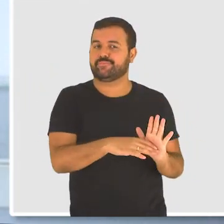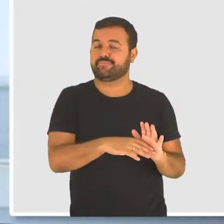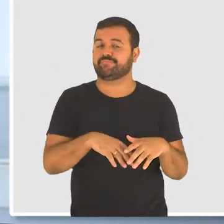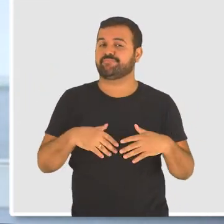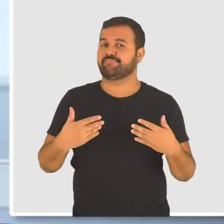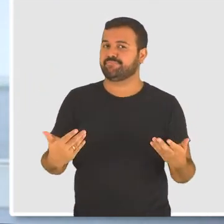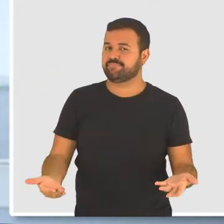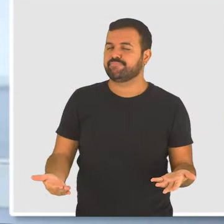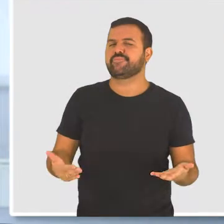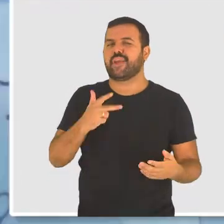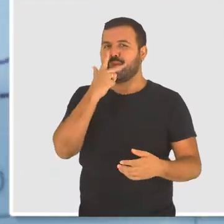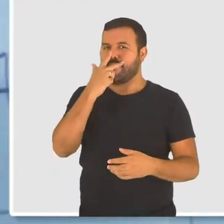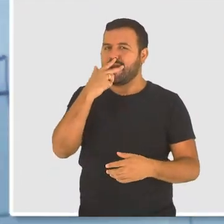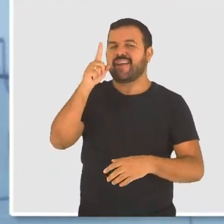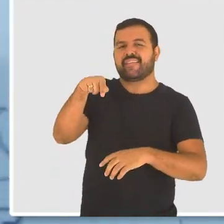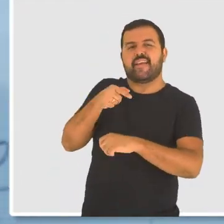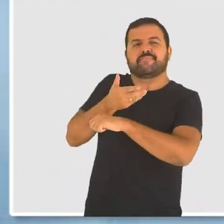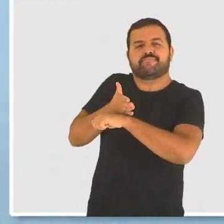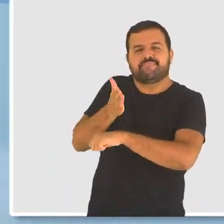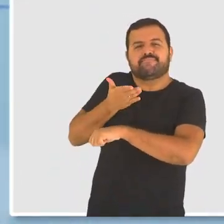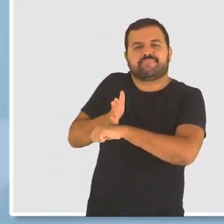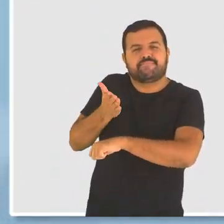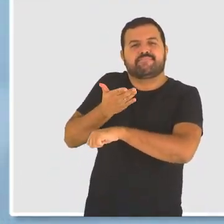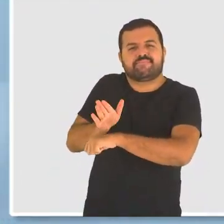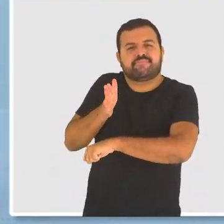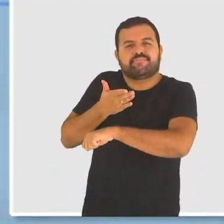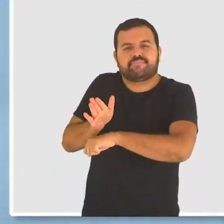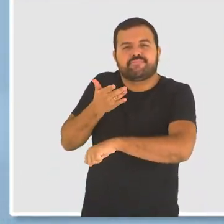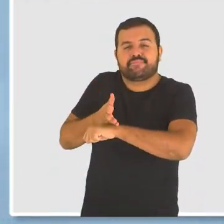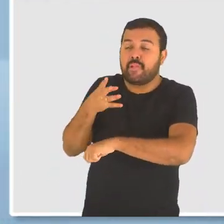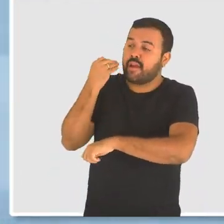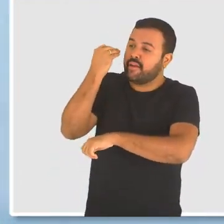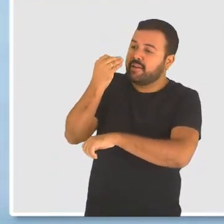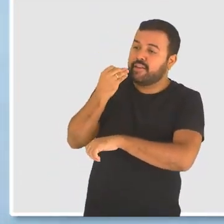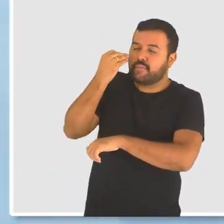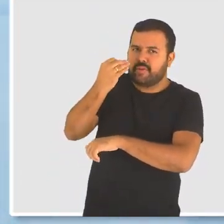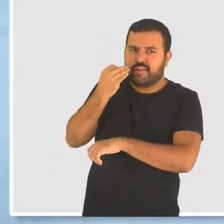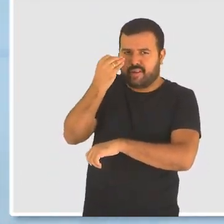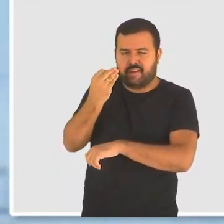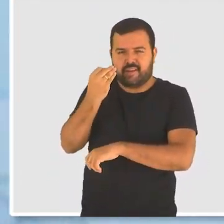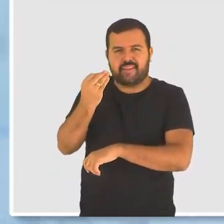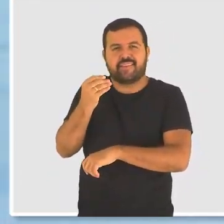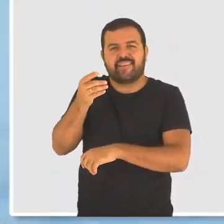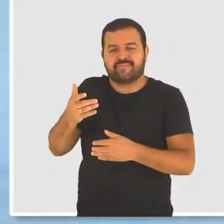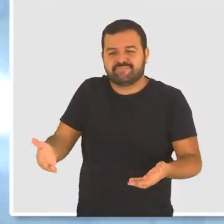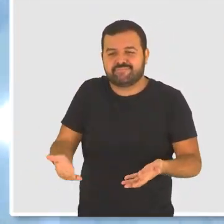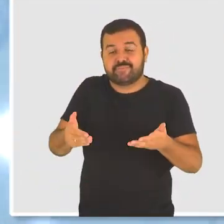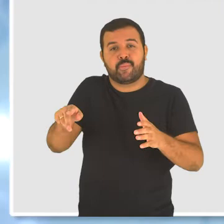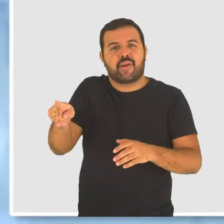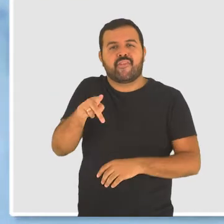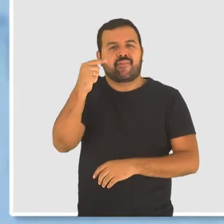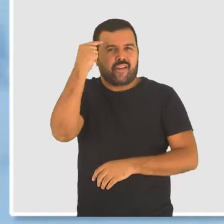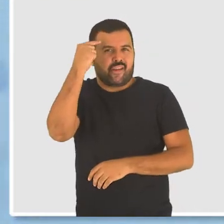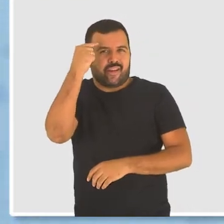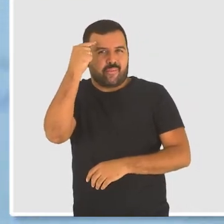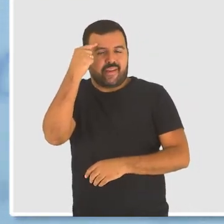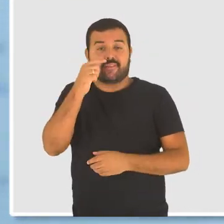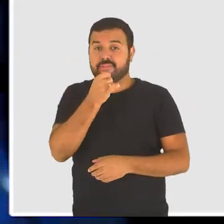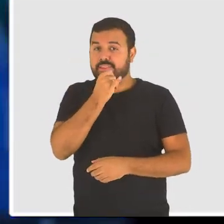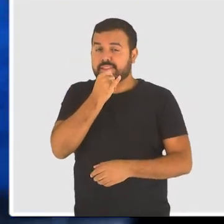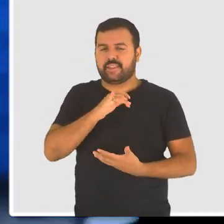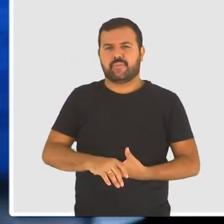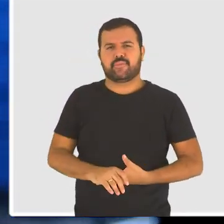previu. Então, isso é um exercício constante. Professor, você previu